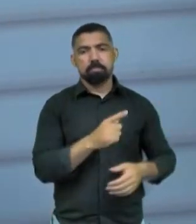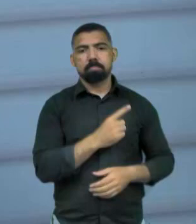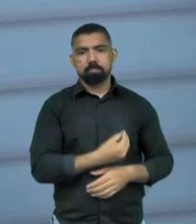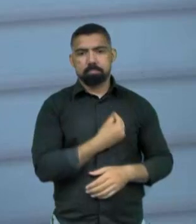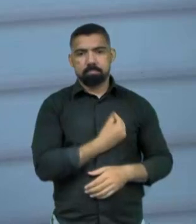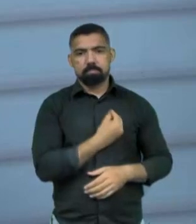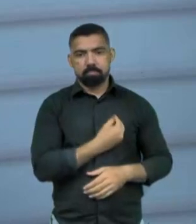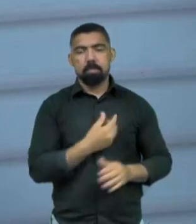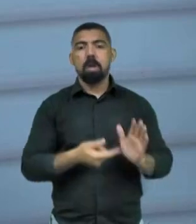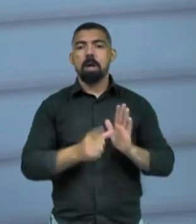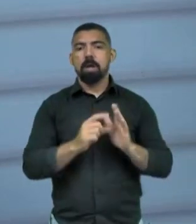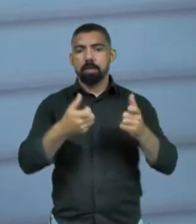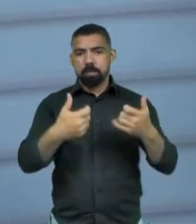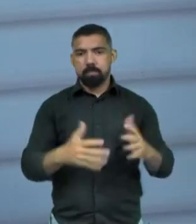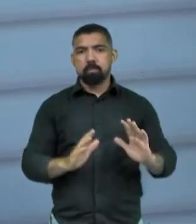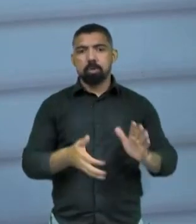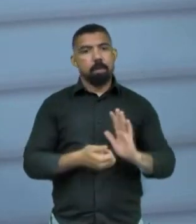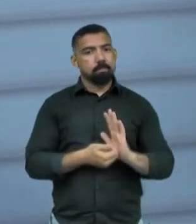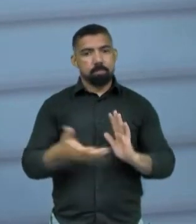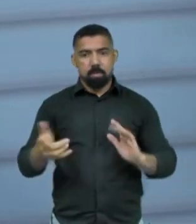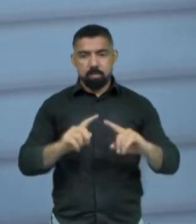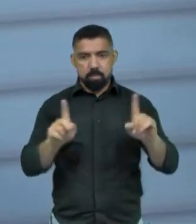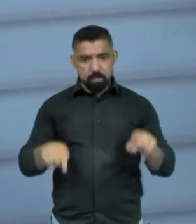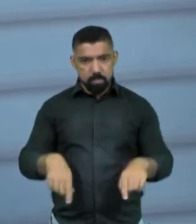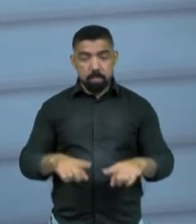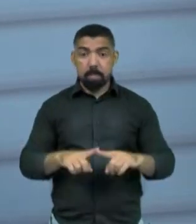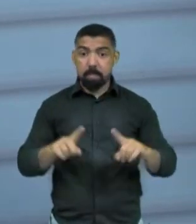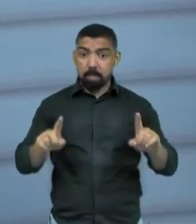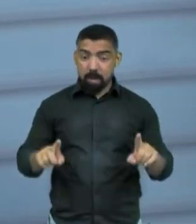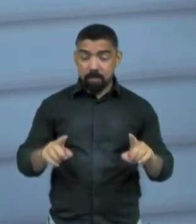falou aqui dele, de vários programas. Mas